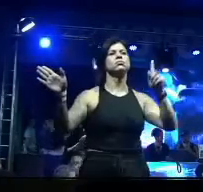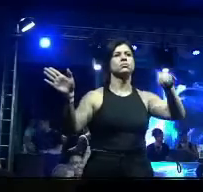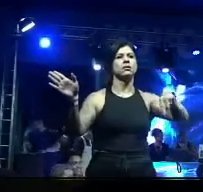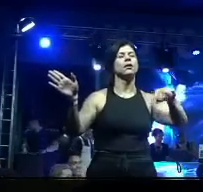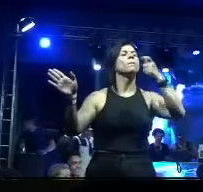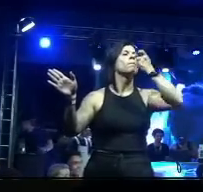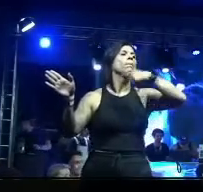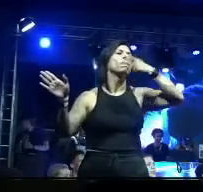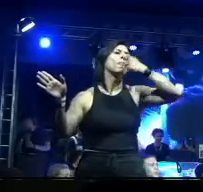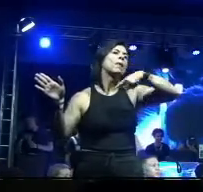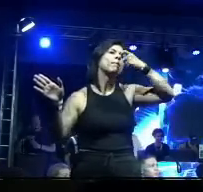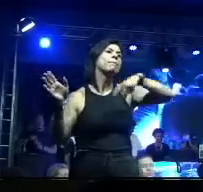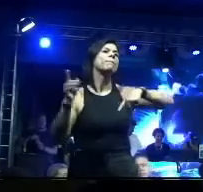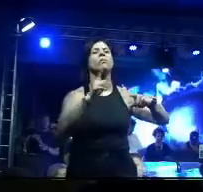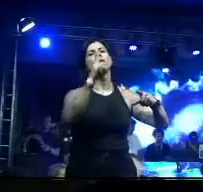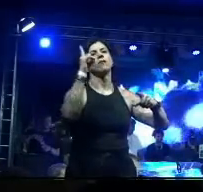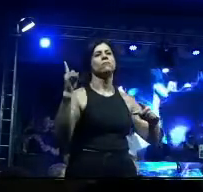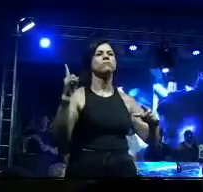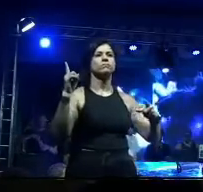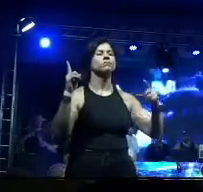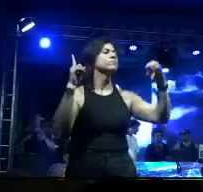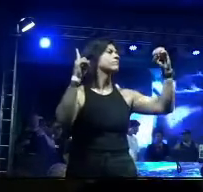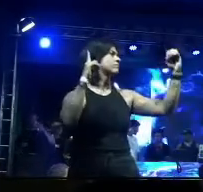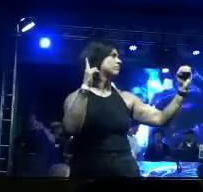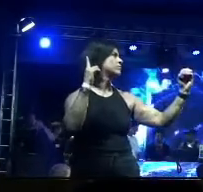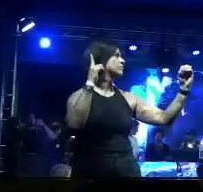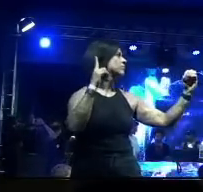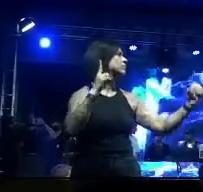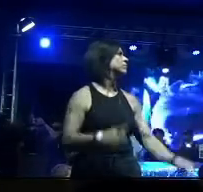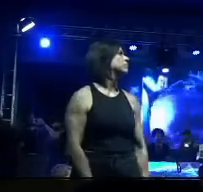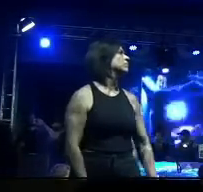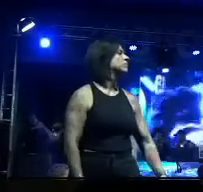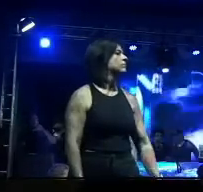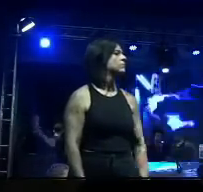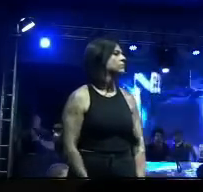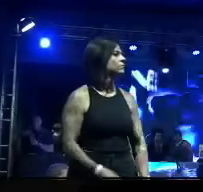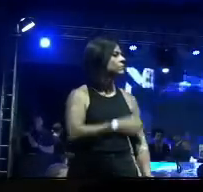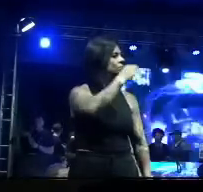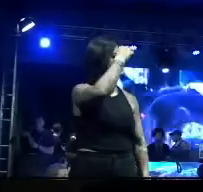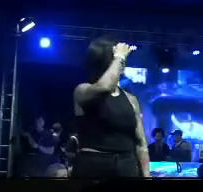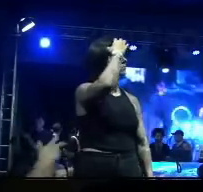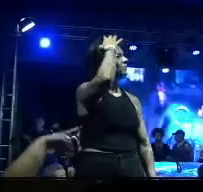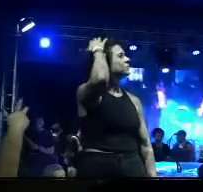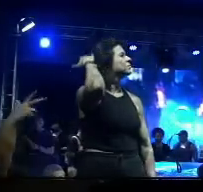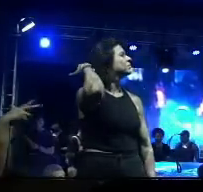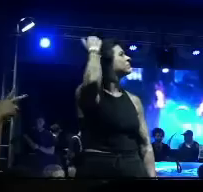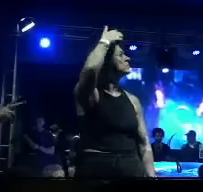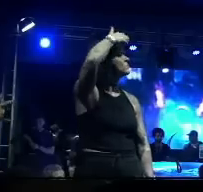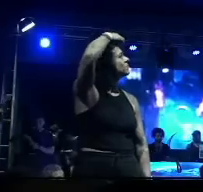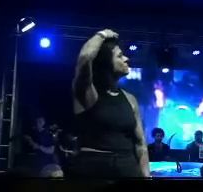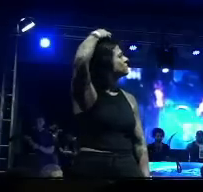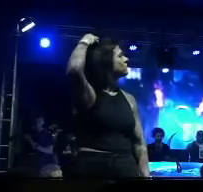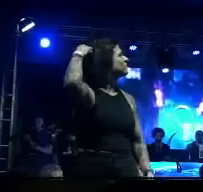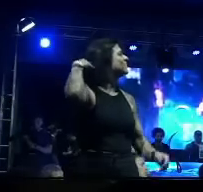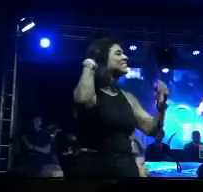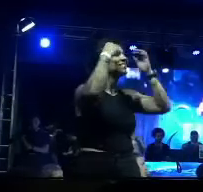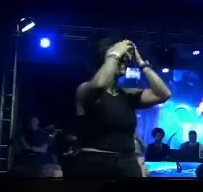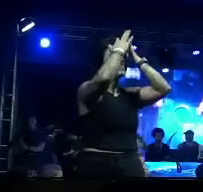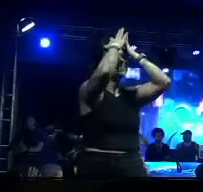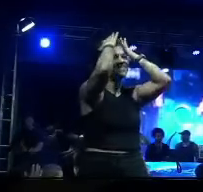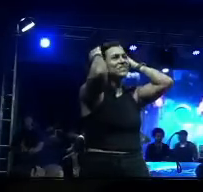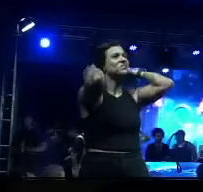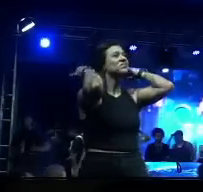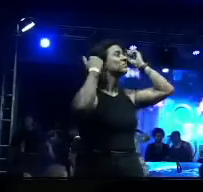do 90 Deu um empate Então, vamos que vamos Quem terminou foi Prado Prado começa Qual beat você quer,